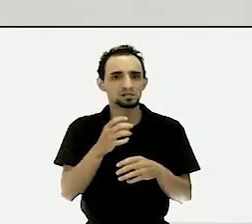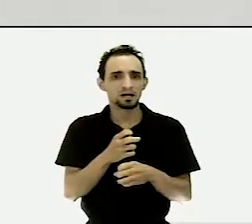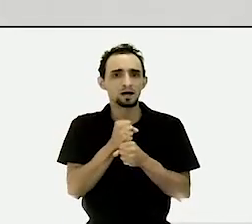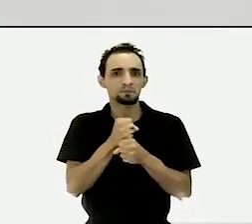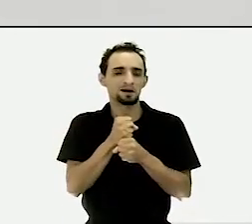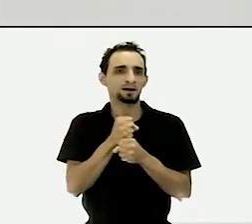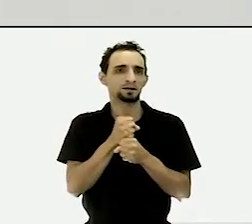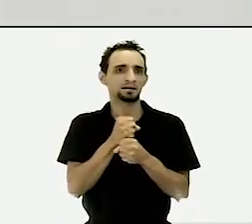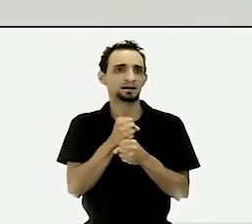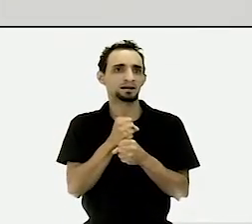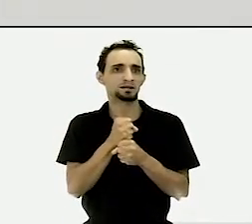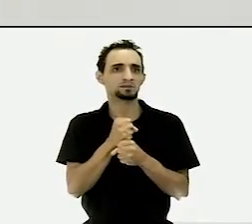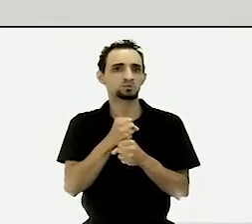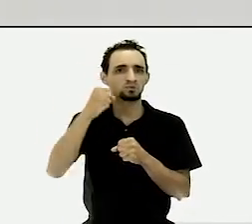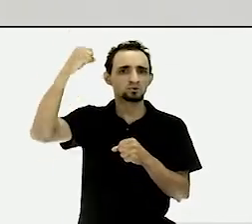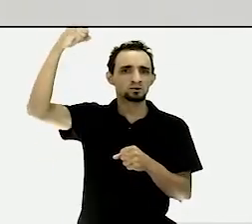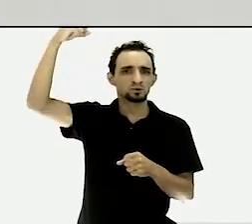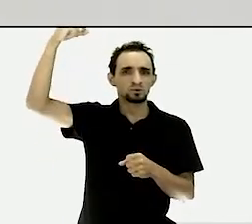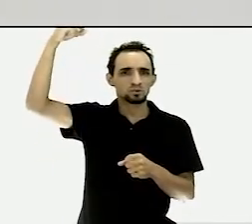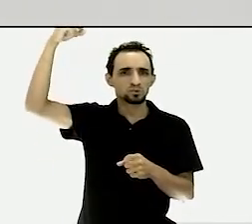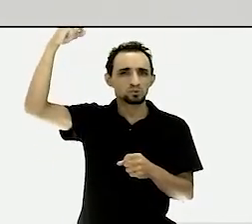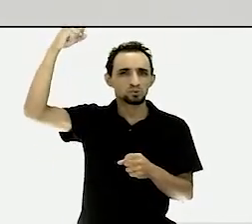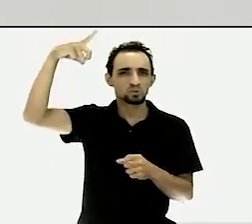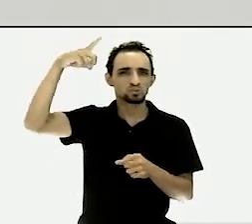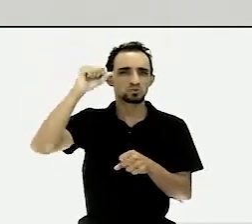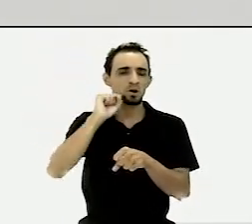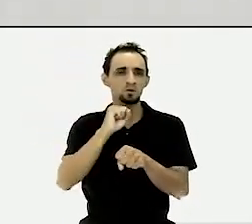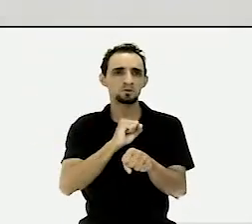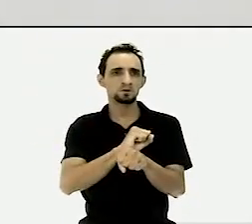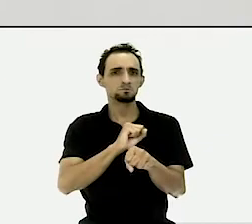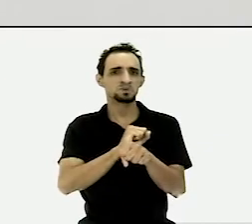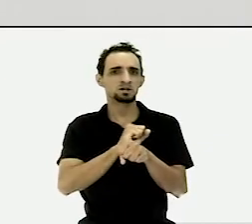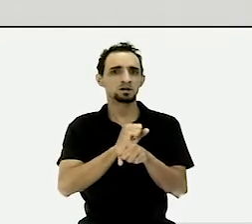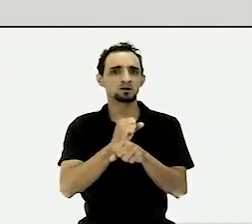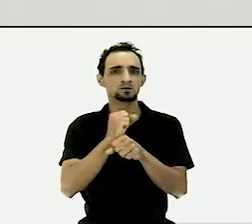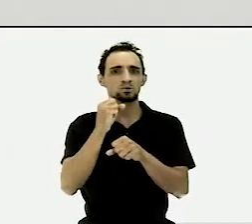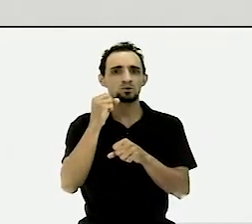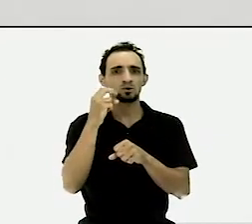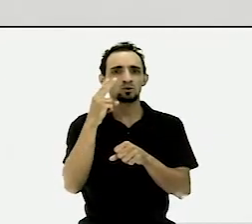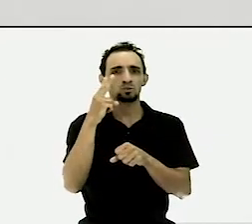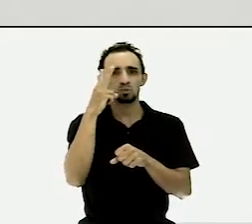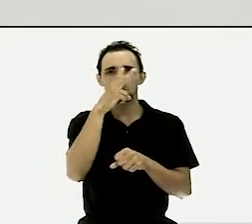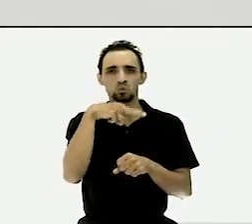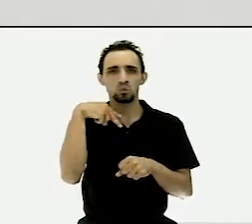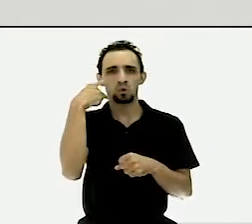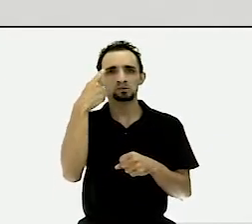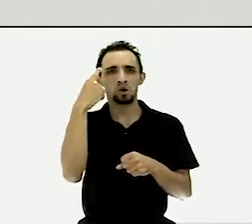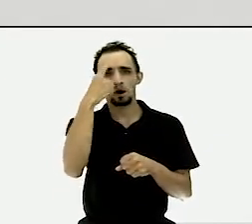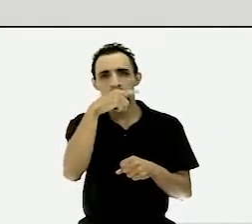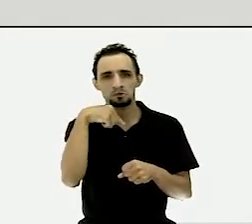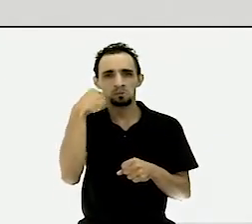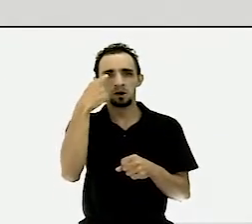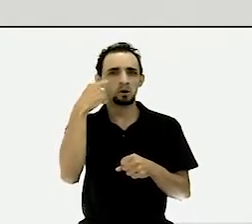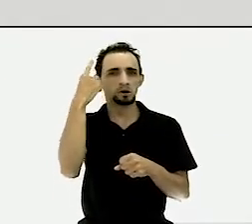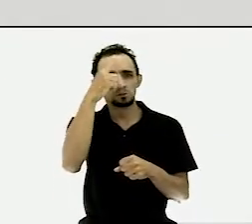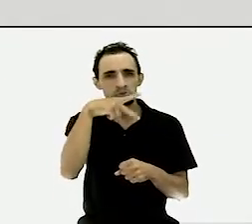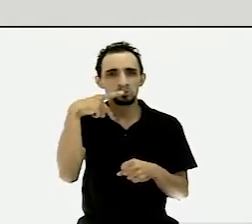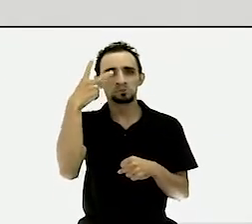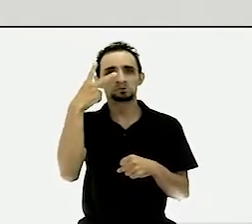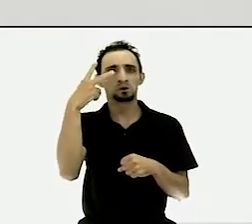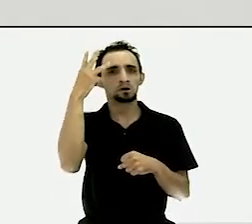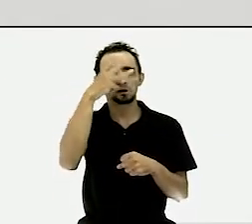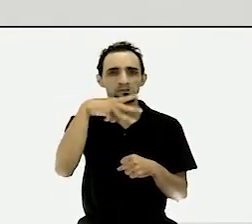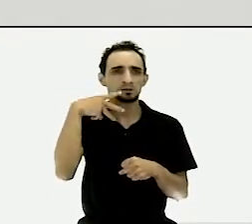quantia e não tem como se fazer nada, né? Você tem que fazer o que o Estado manda. E o Estado deveria enxergar de uma situação diferente e